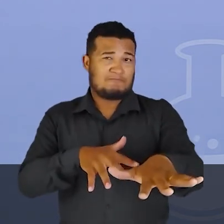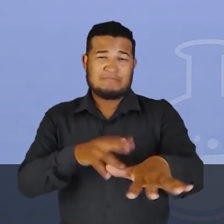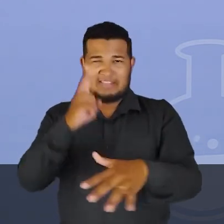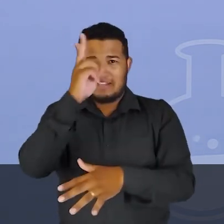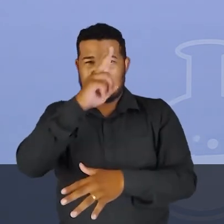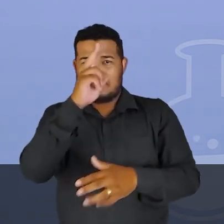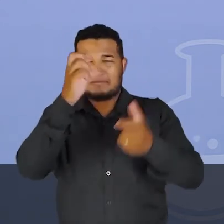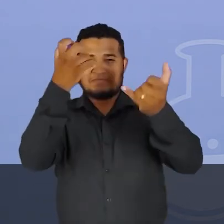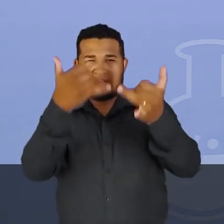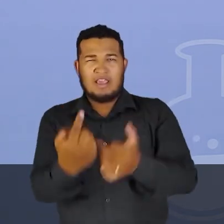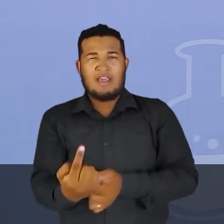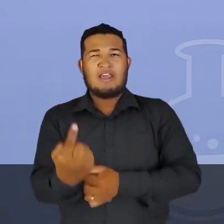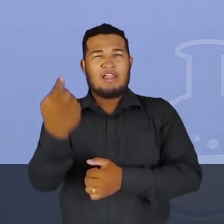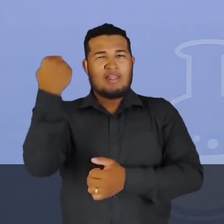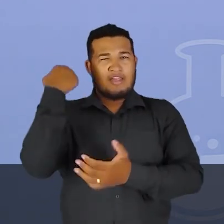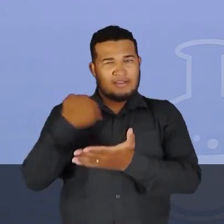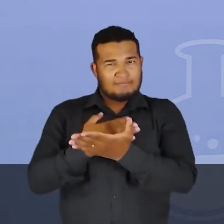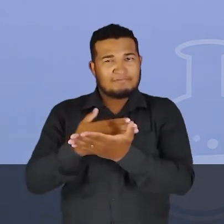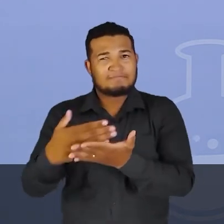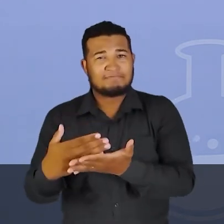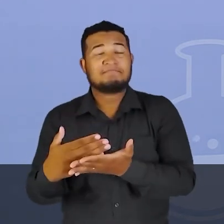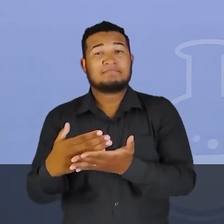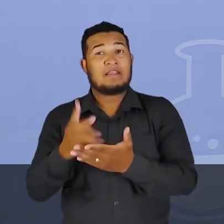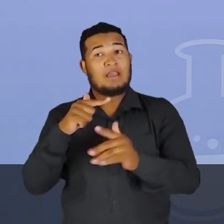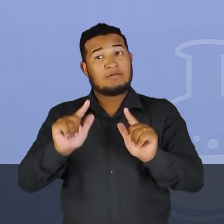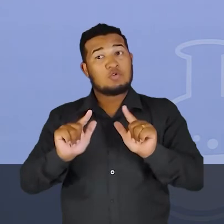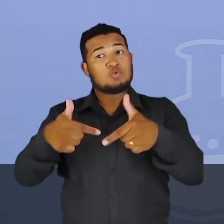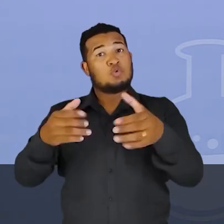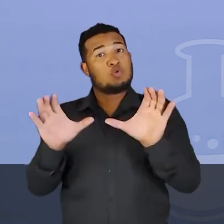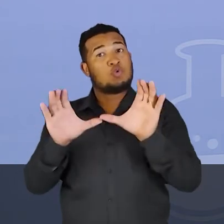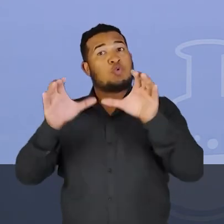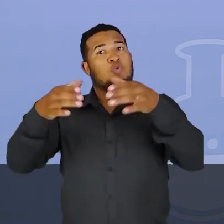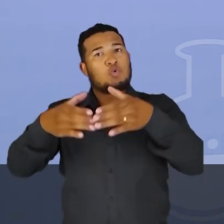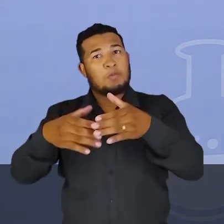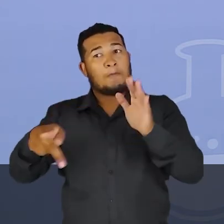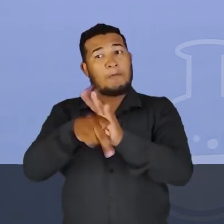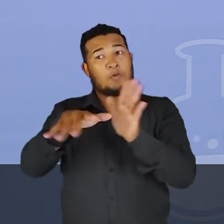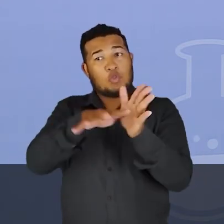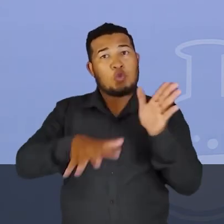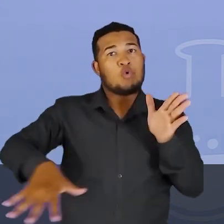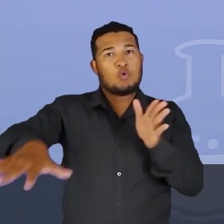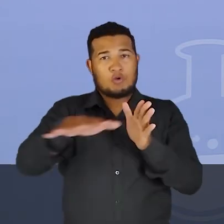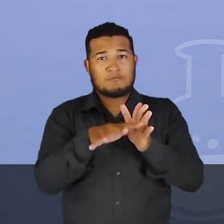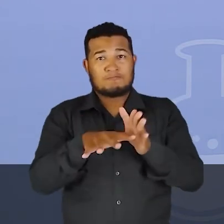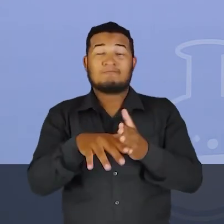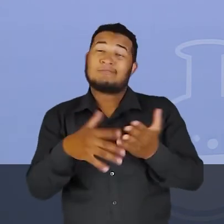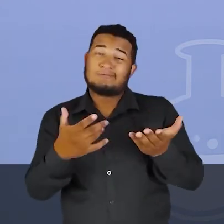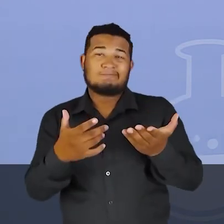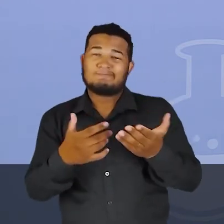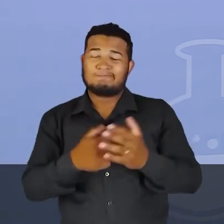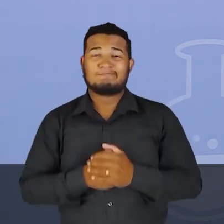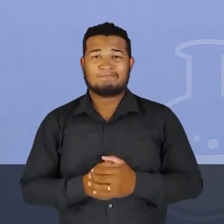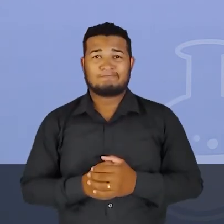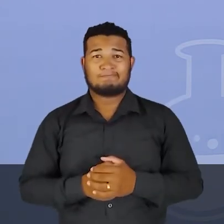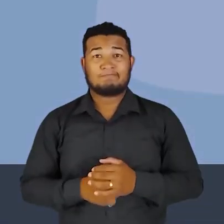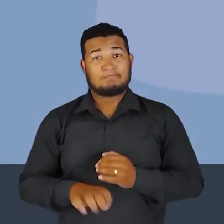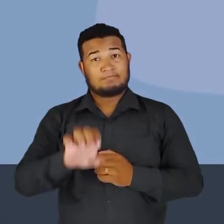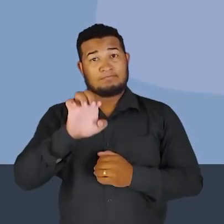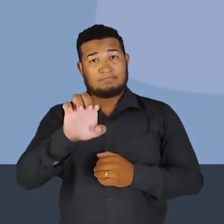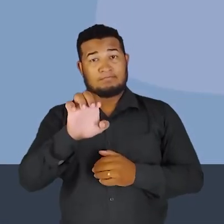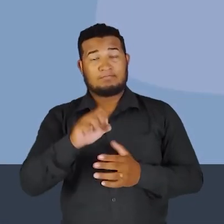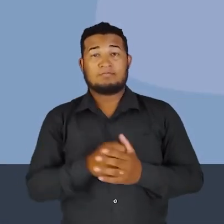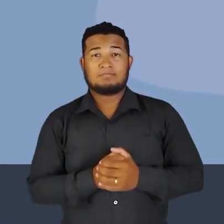que eu falei lá no início da aula que é uma ação coletiva em prol de todos? Então, não é muito o caráter dos movimentos.